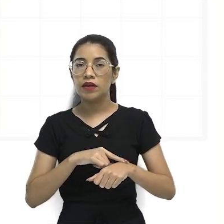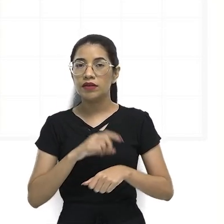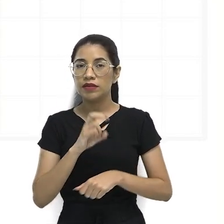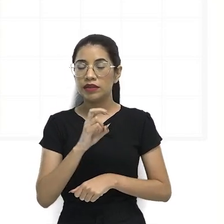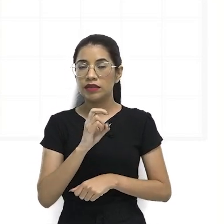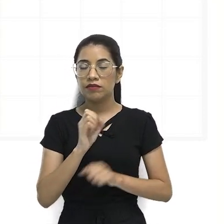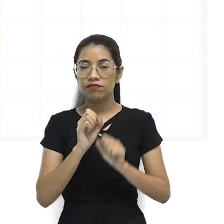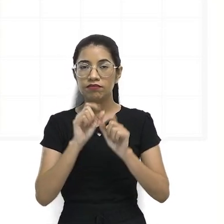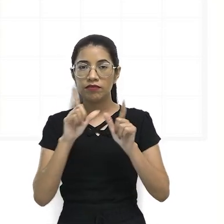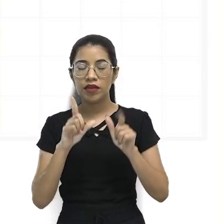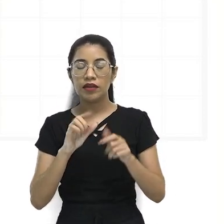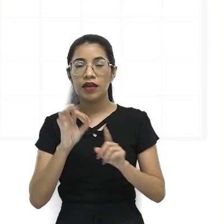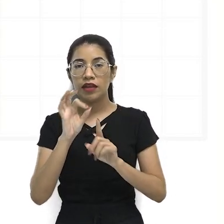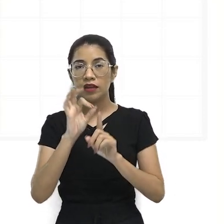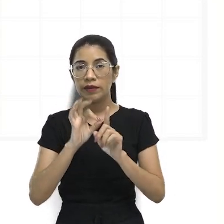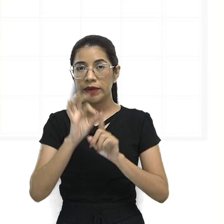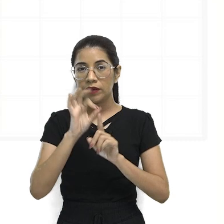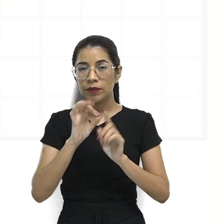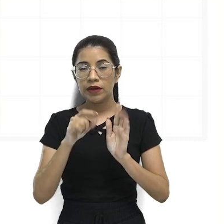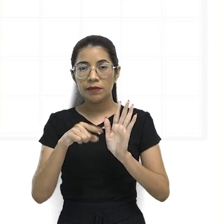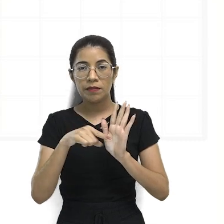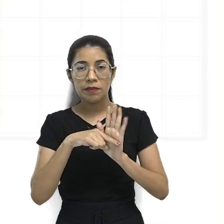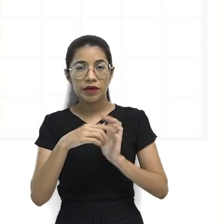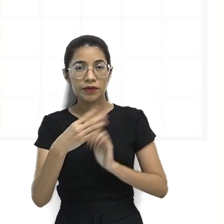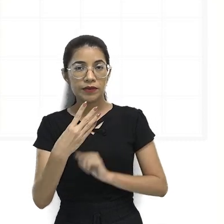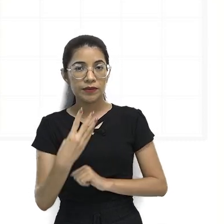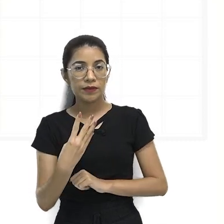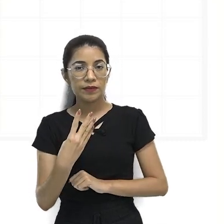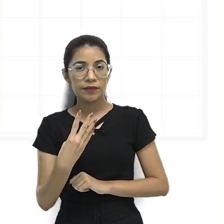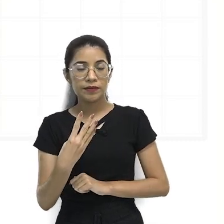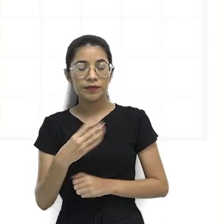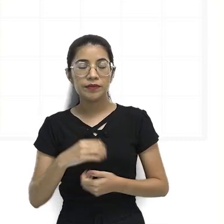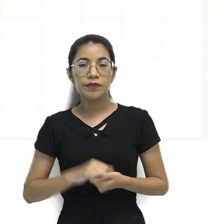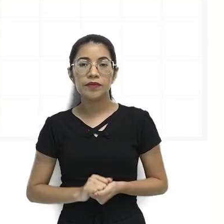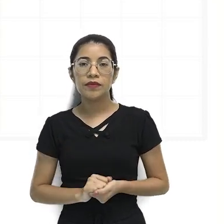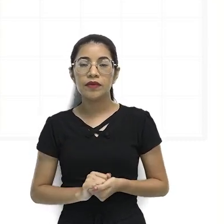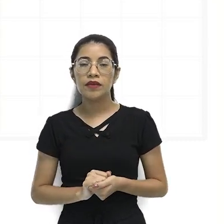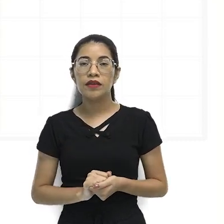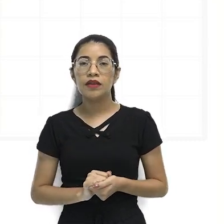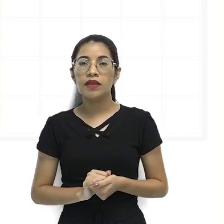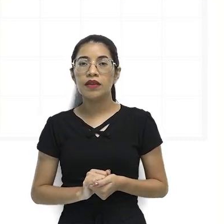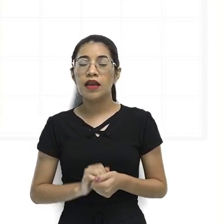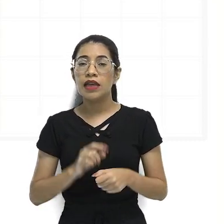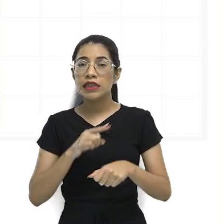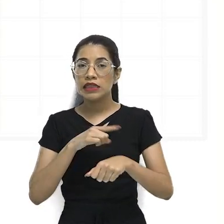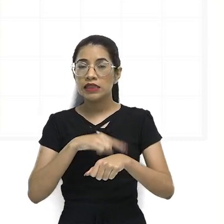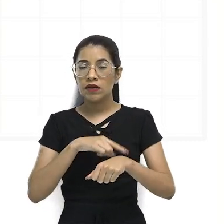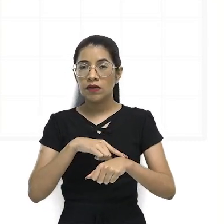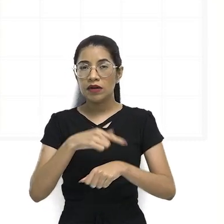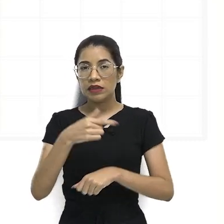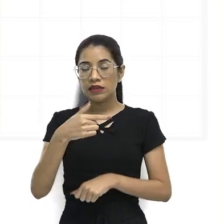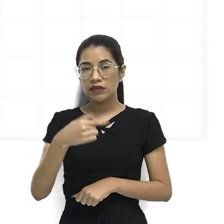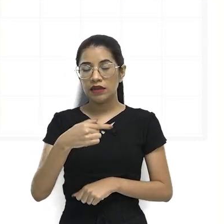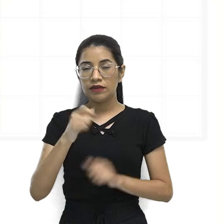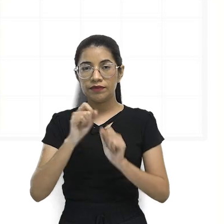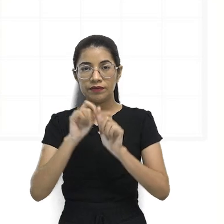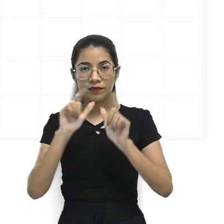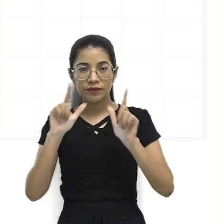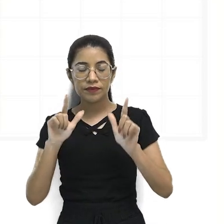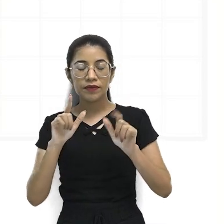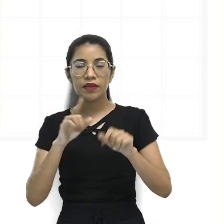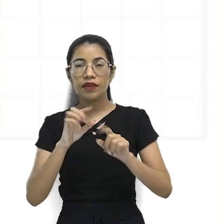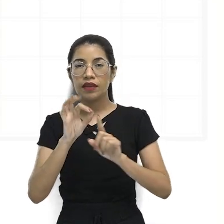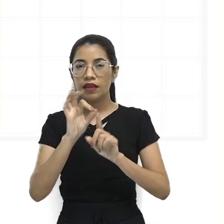horas, a temperatura estava marcando menos 4 graus. Quando chegou às 7 horas da manhã, a temperatura